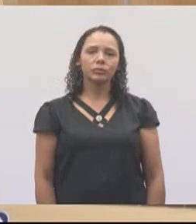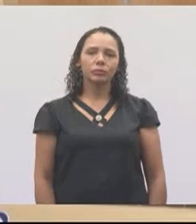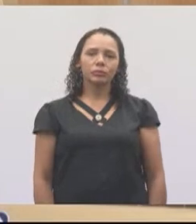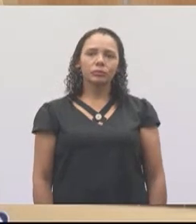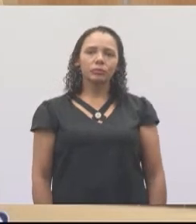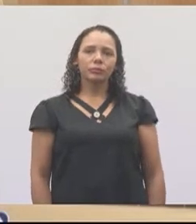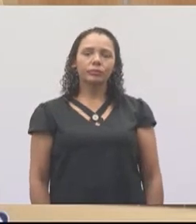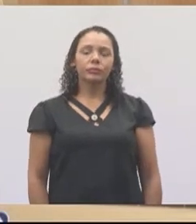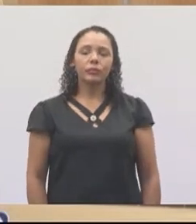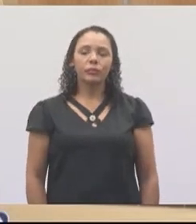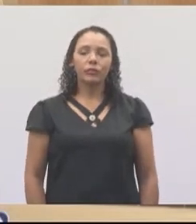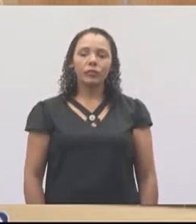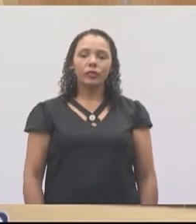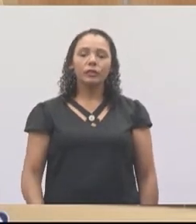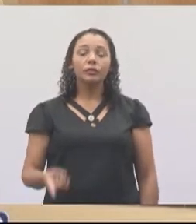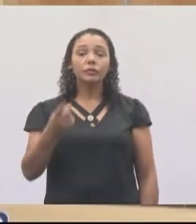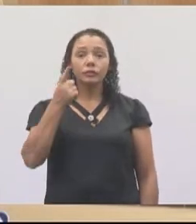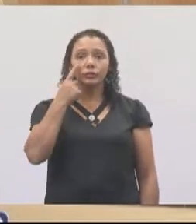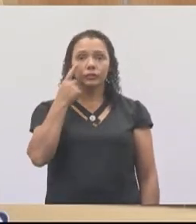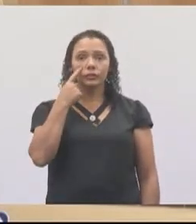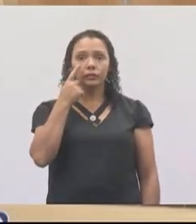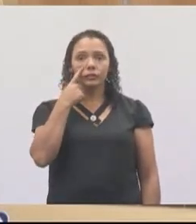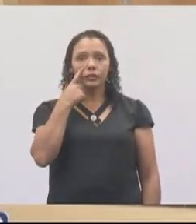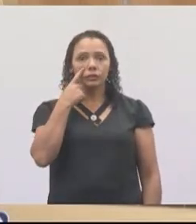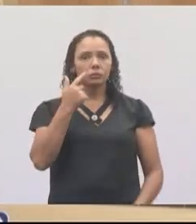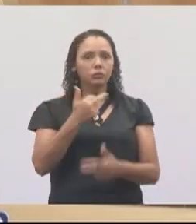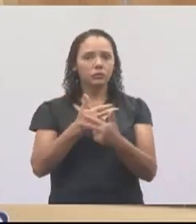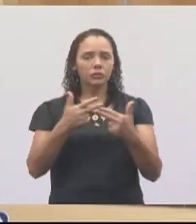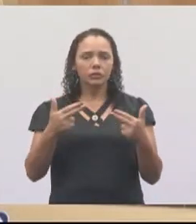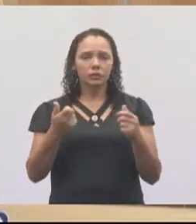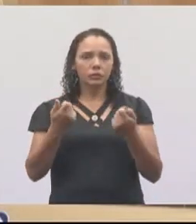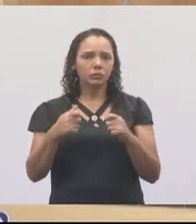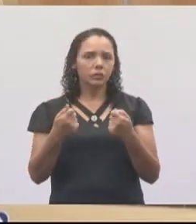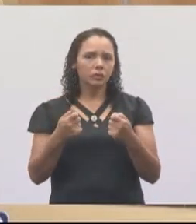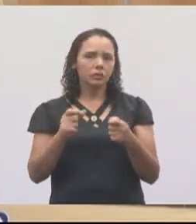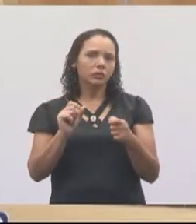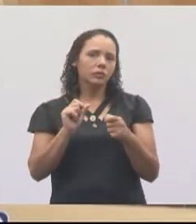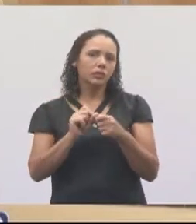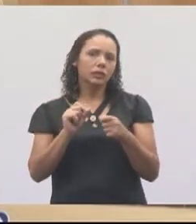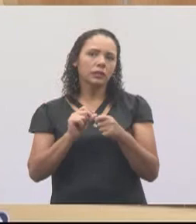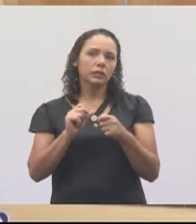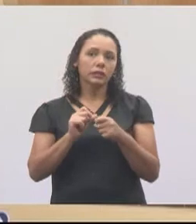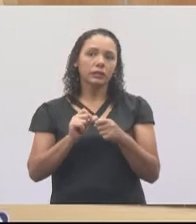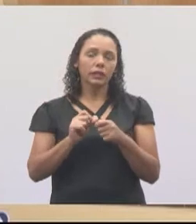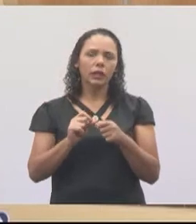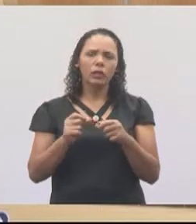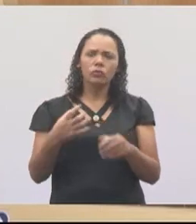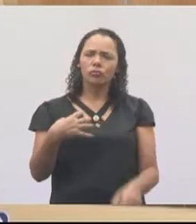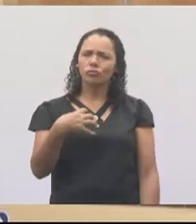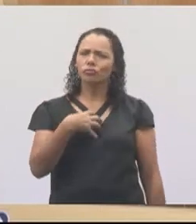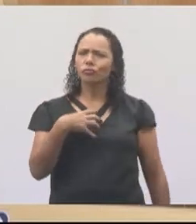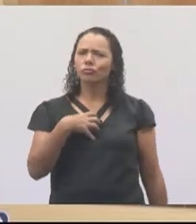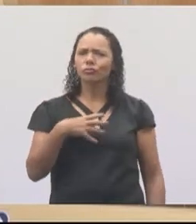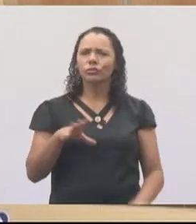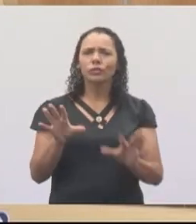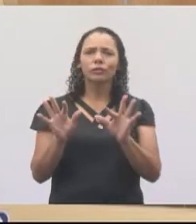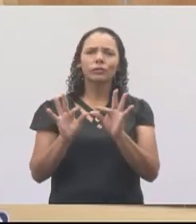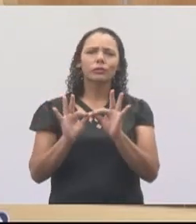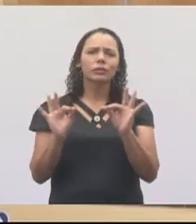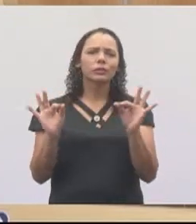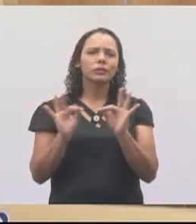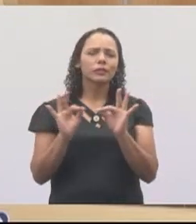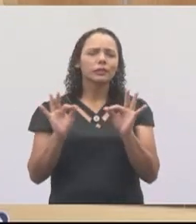os benefícios que teve, as ascensões que teve, com muita simplicidade e